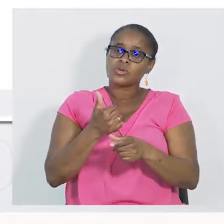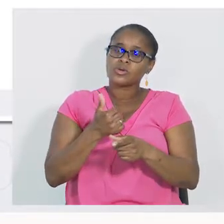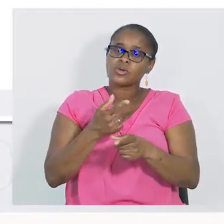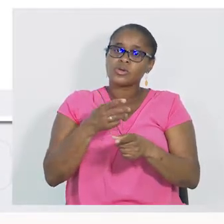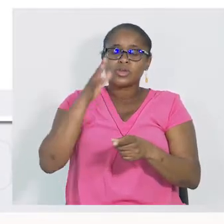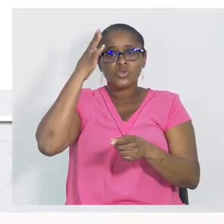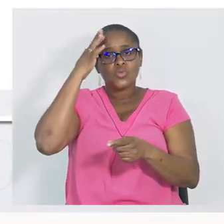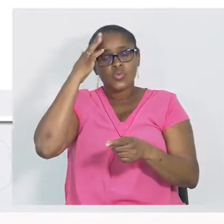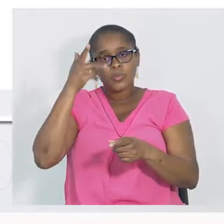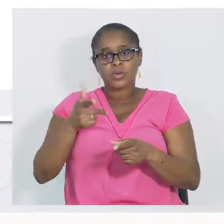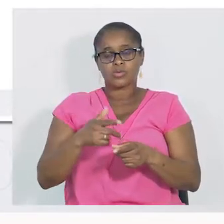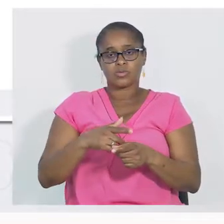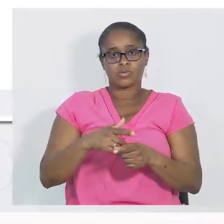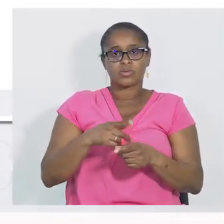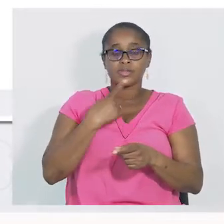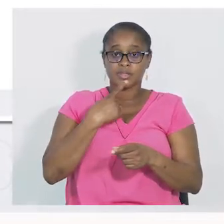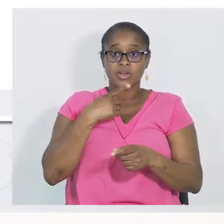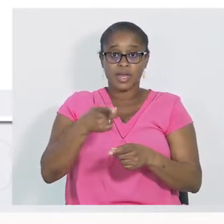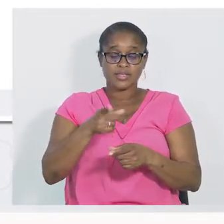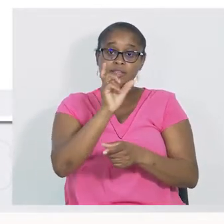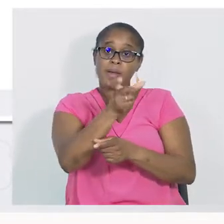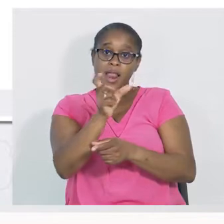expressões, não é? Sublinhadas.